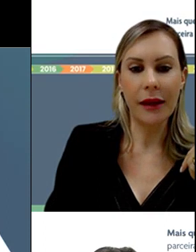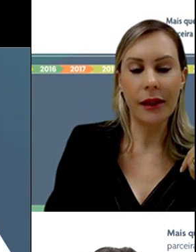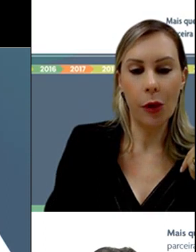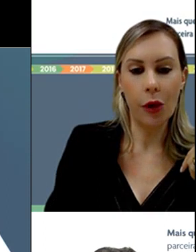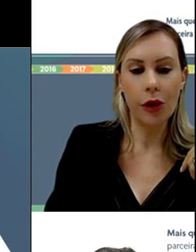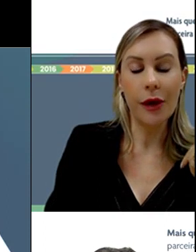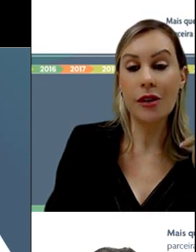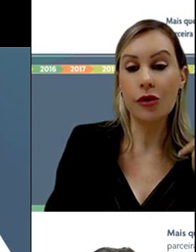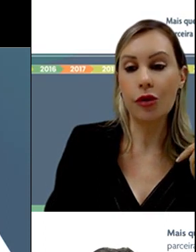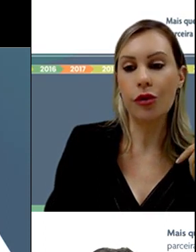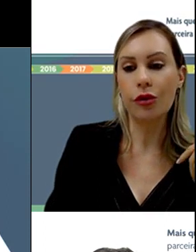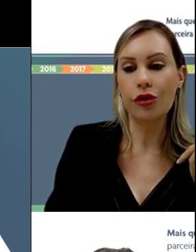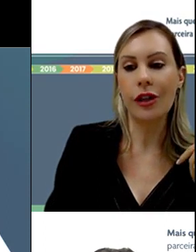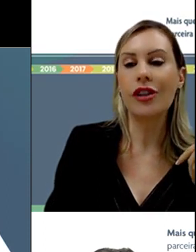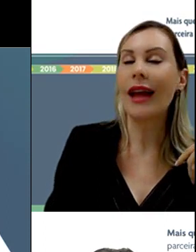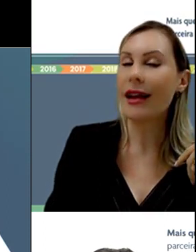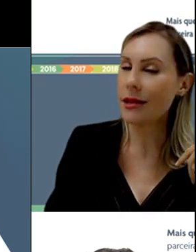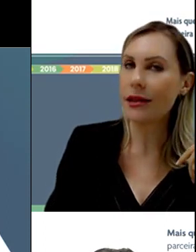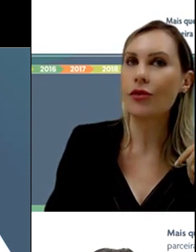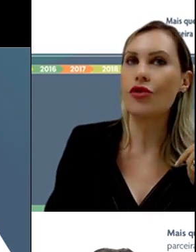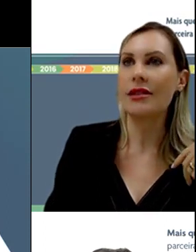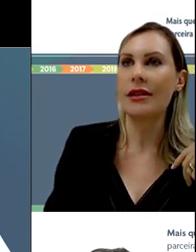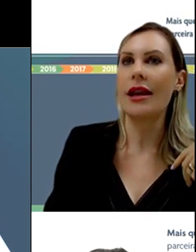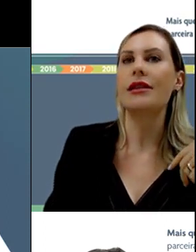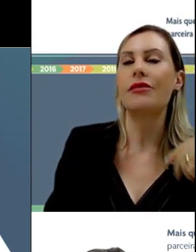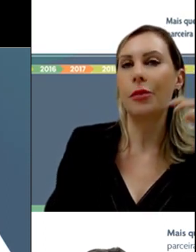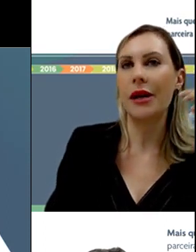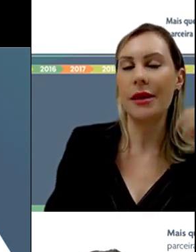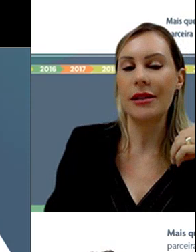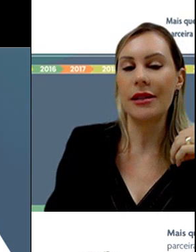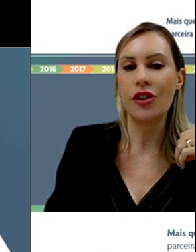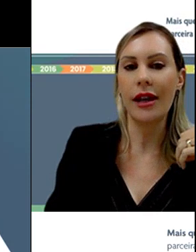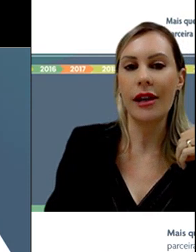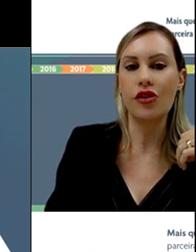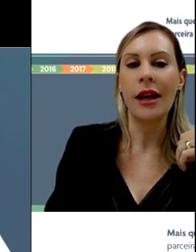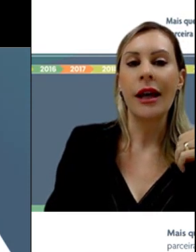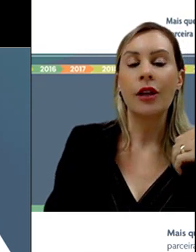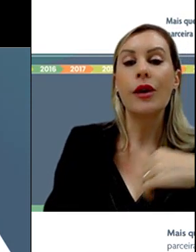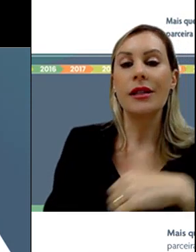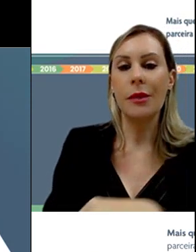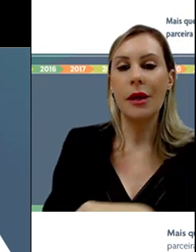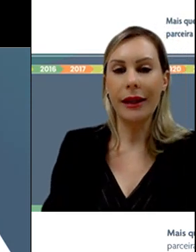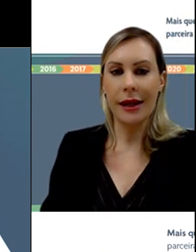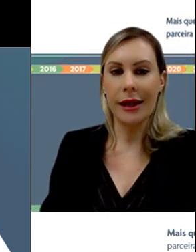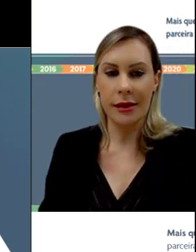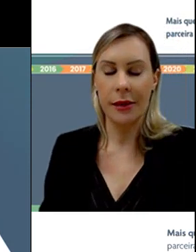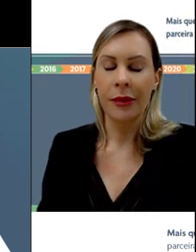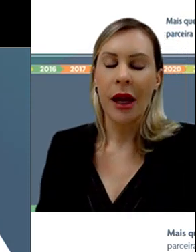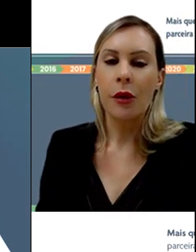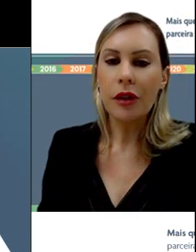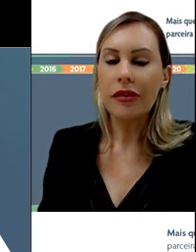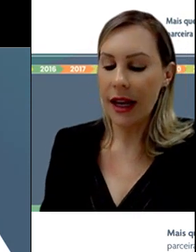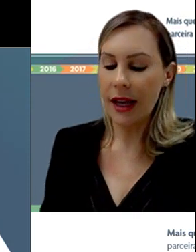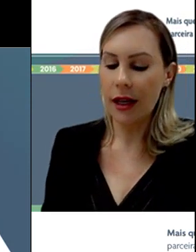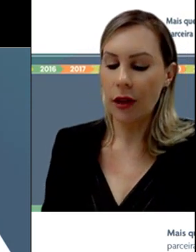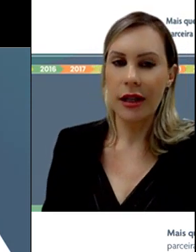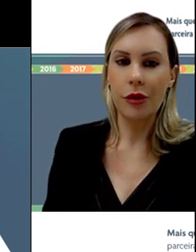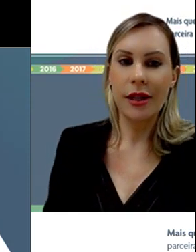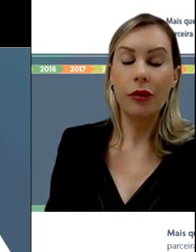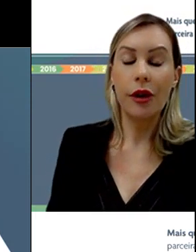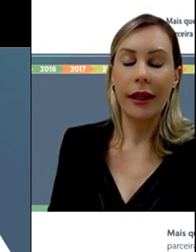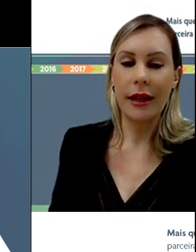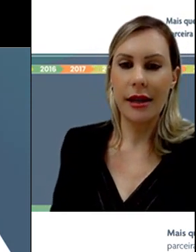bilhões de patrimônio, e isso tudo, gente, em 10 anos de existência. A FUNPRESP existe desde 2013. Quando eu falei